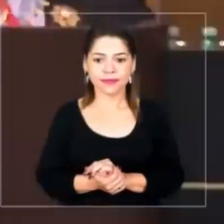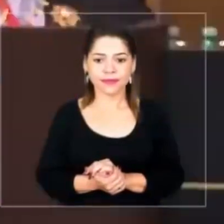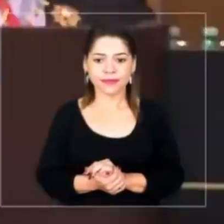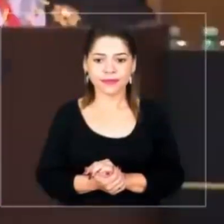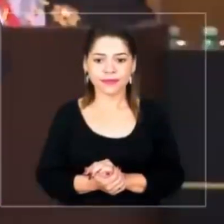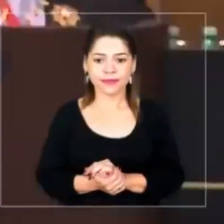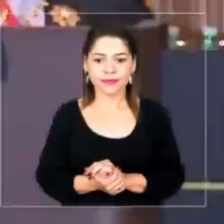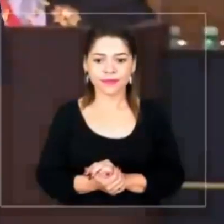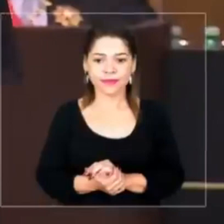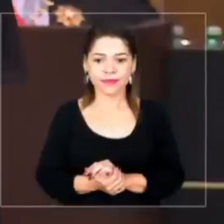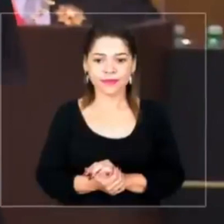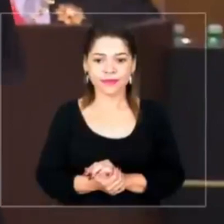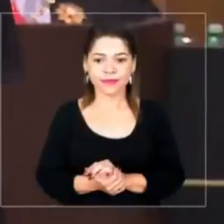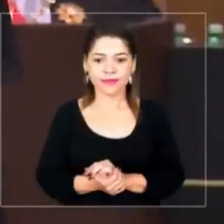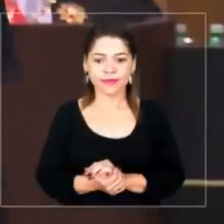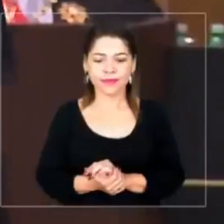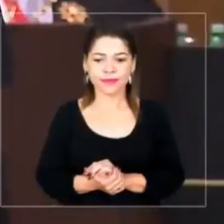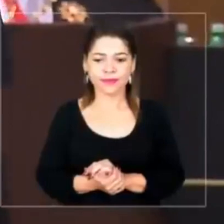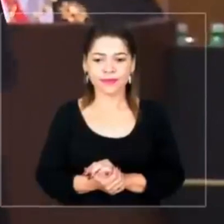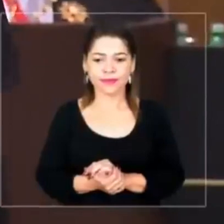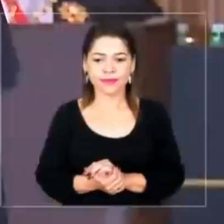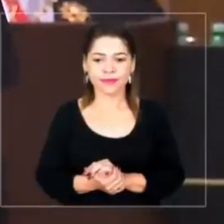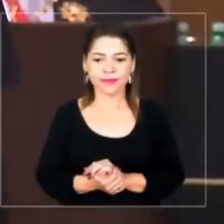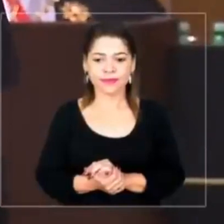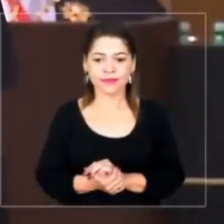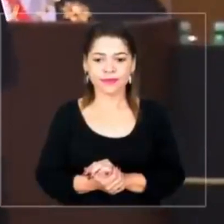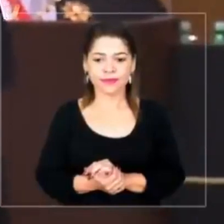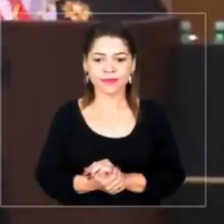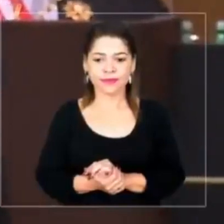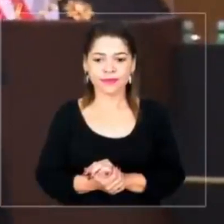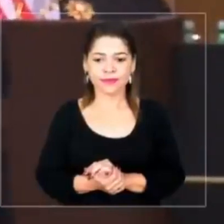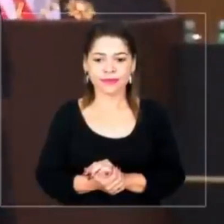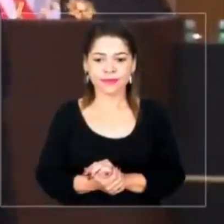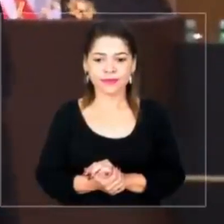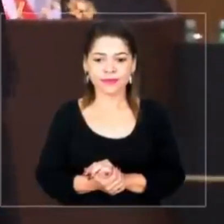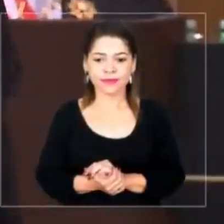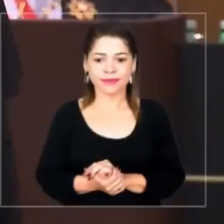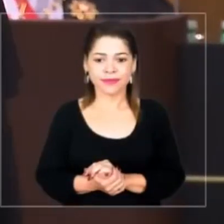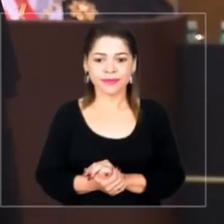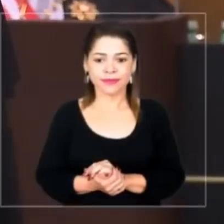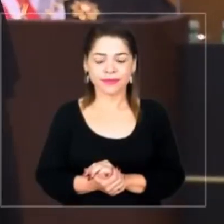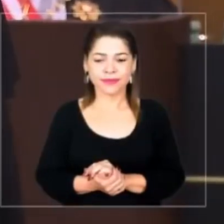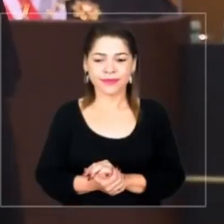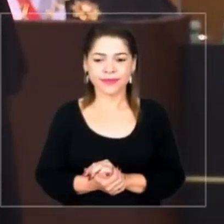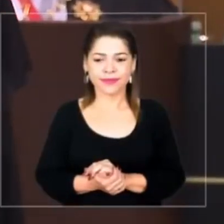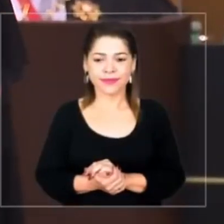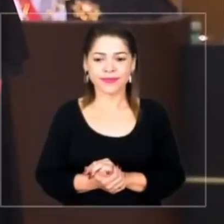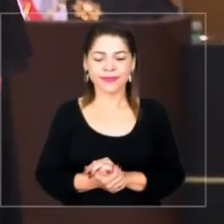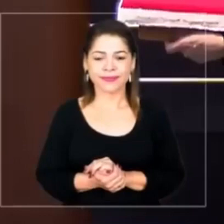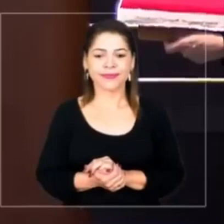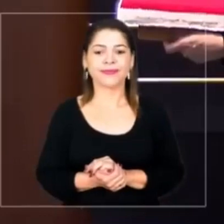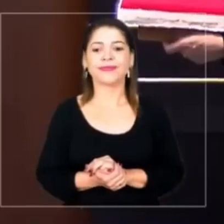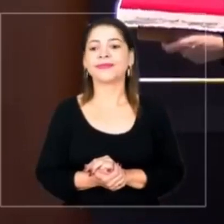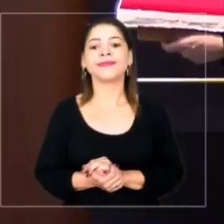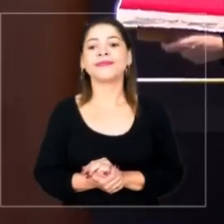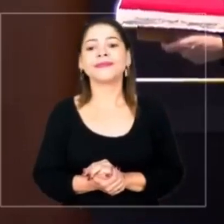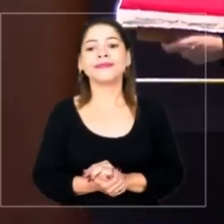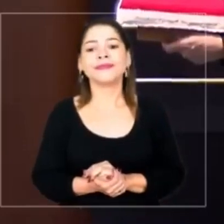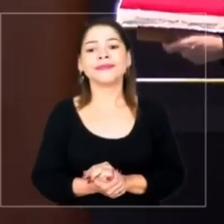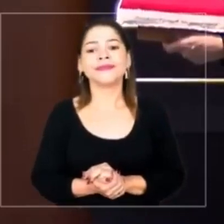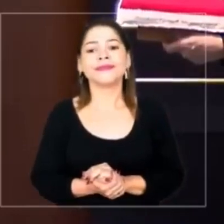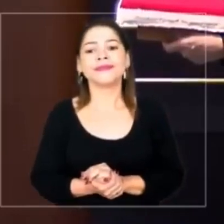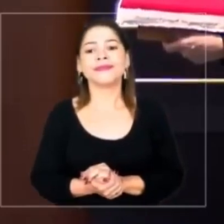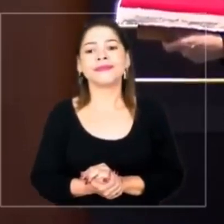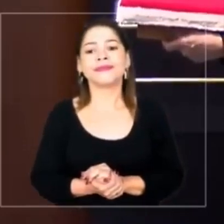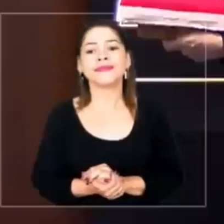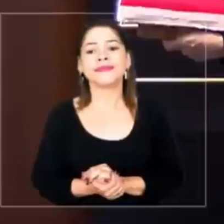duas vezes do Tribunal Regional do Trabalho da 22ª Região, no Piauí, já premiado com o selo Diamante pelo Conselho Nacional